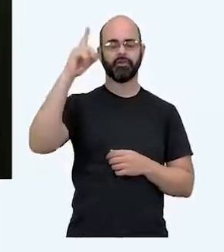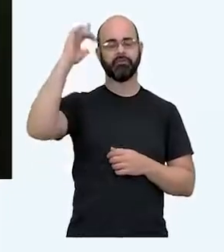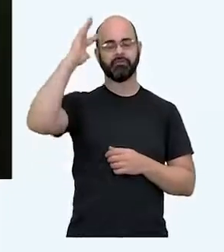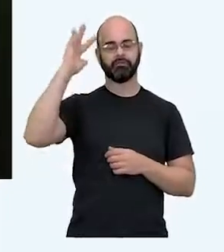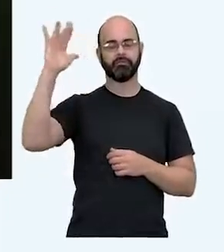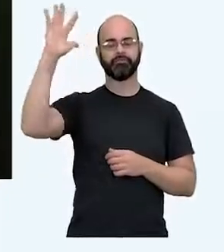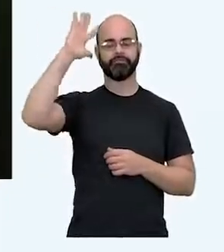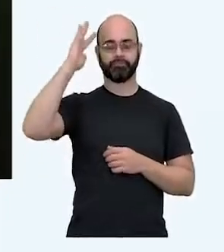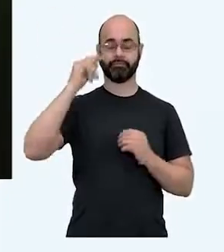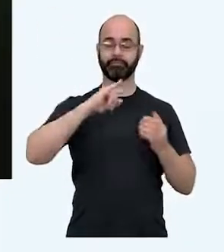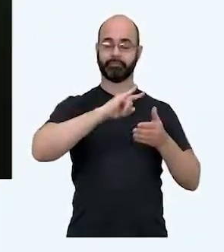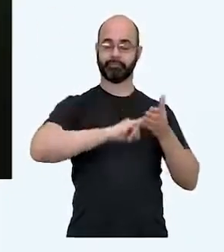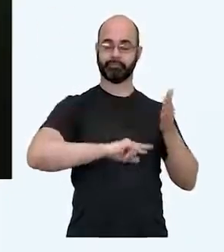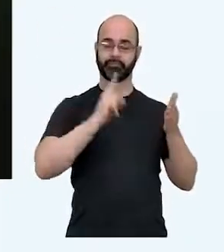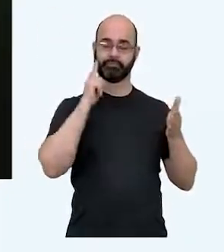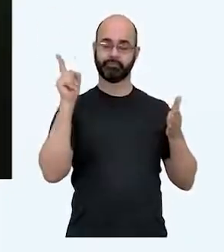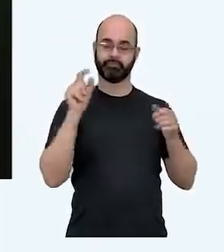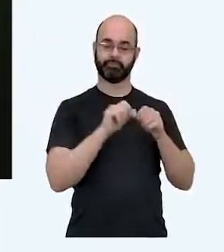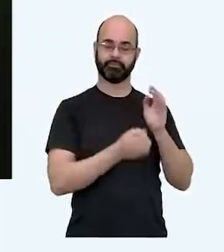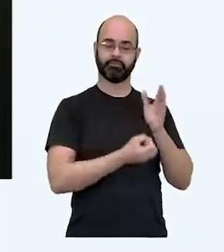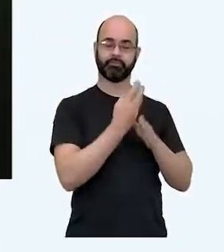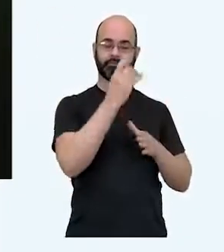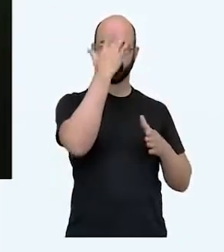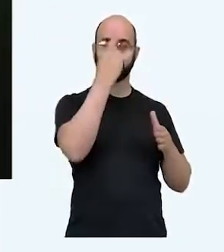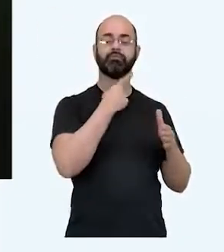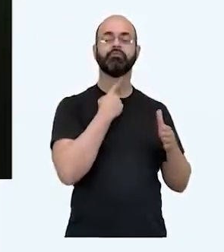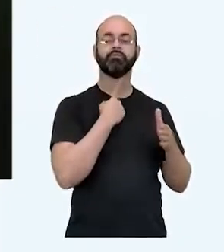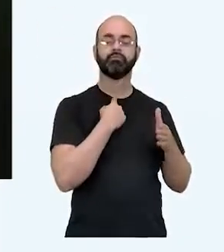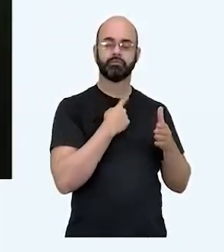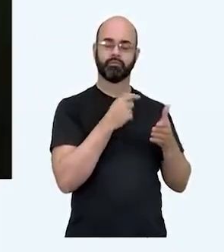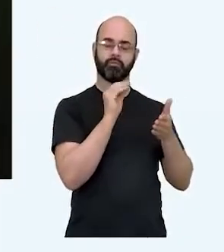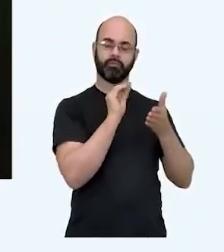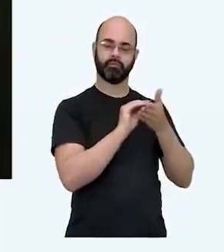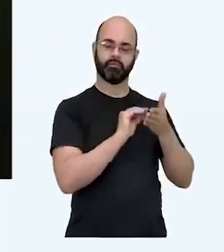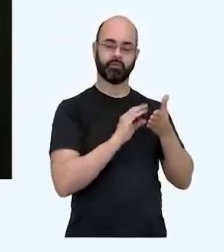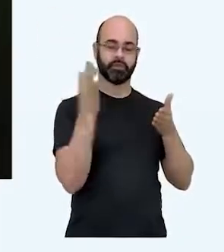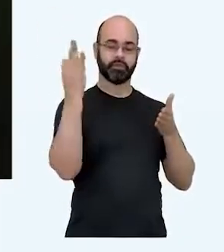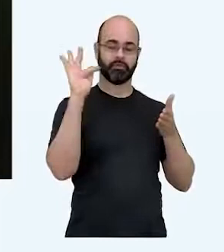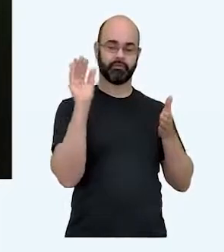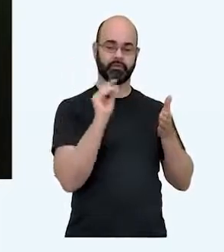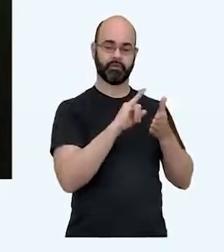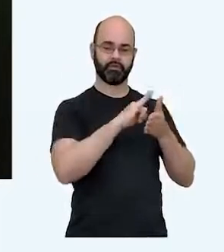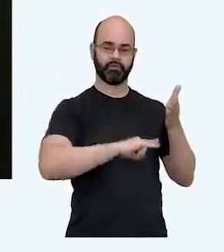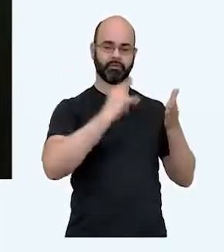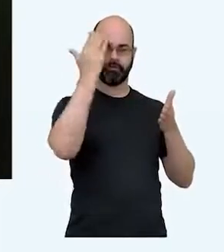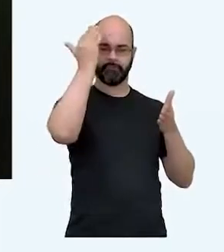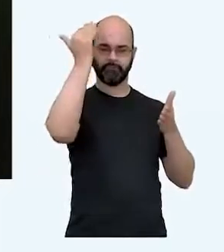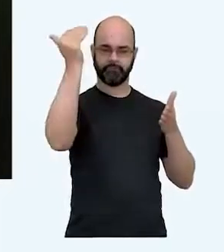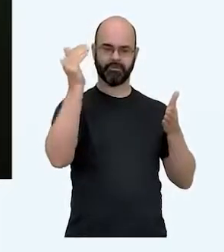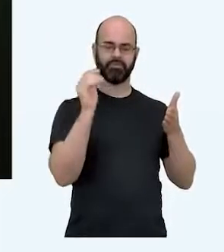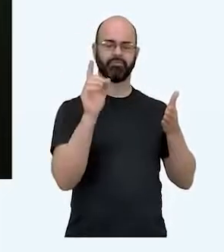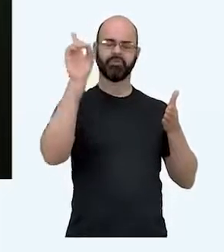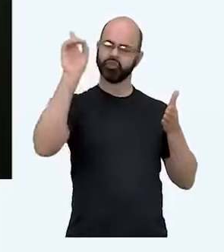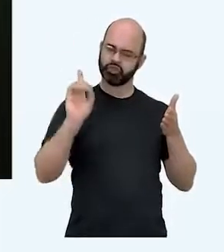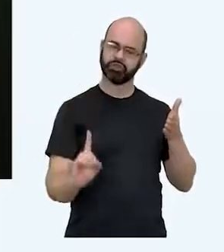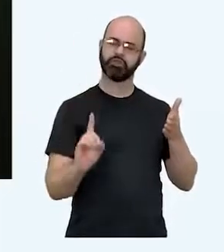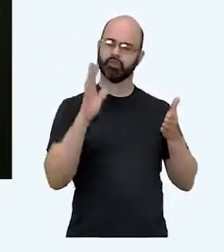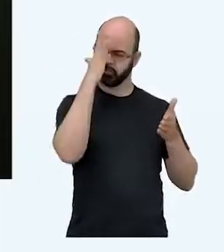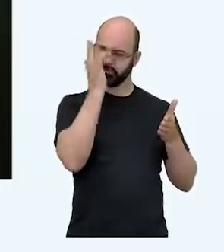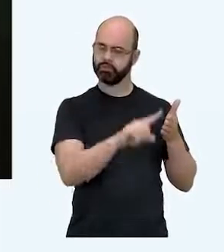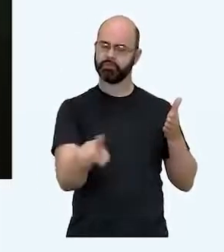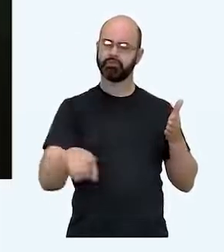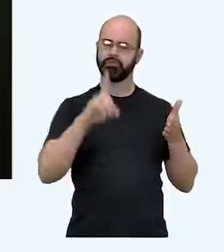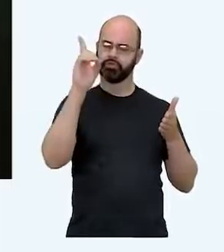do Cidadão, produzida pelos revolucionários franceses. Nesse famoso documento são afirmados vários direitos das